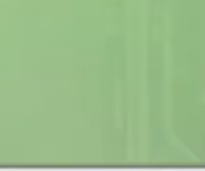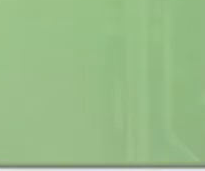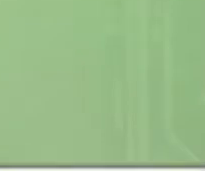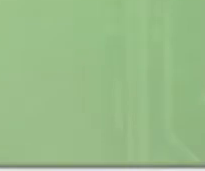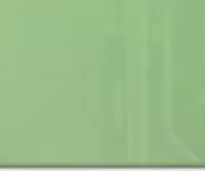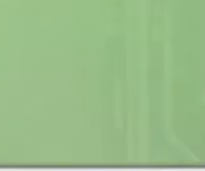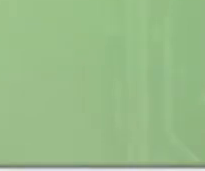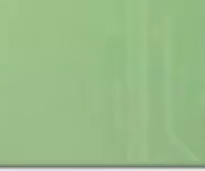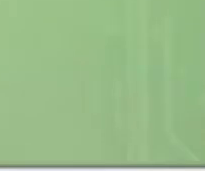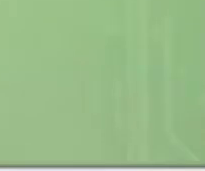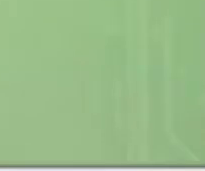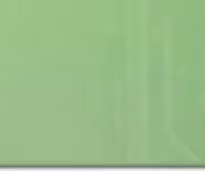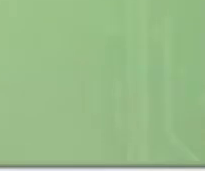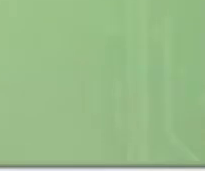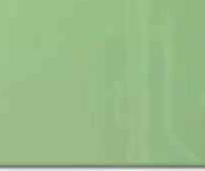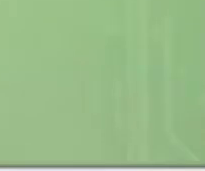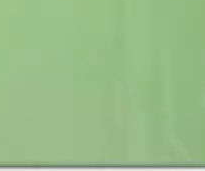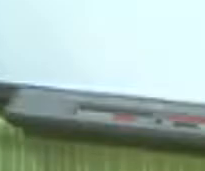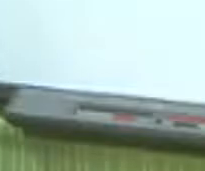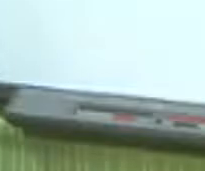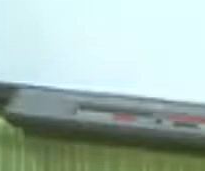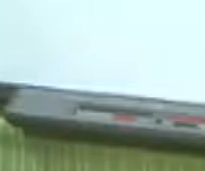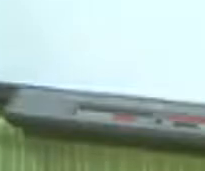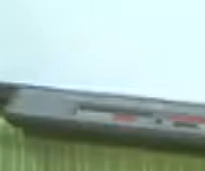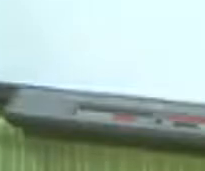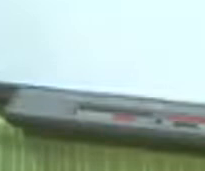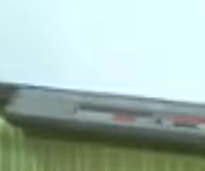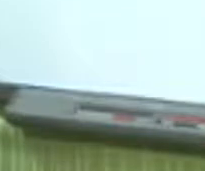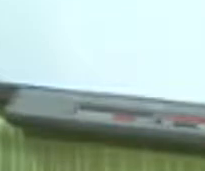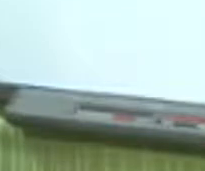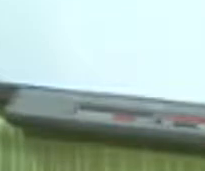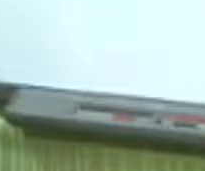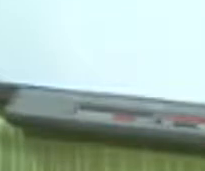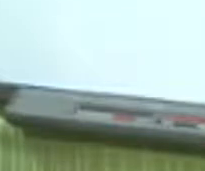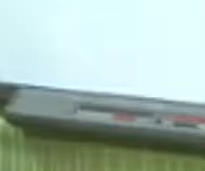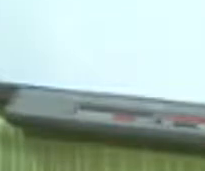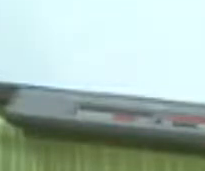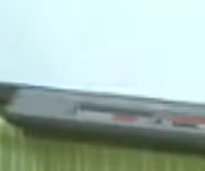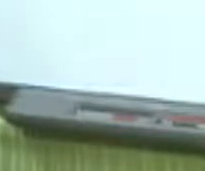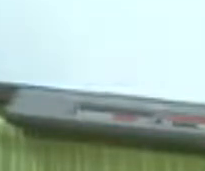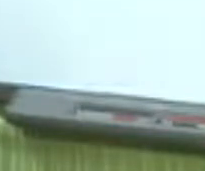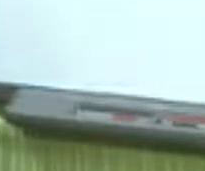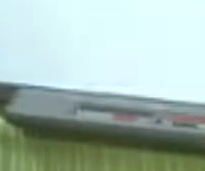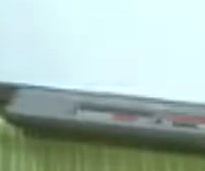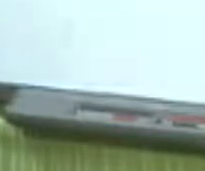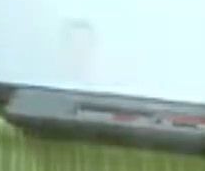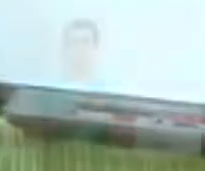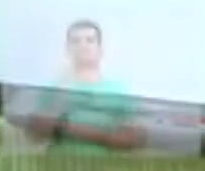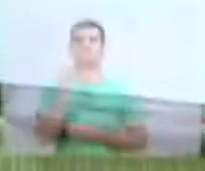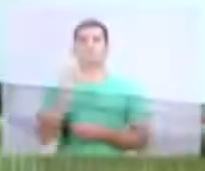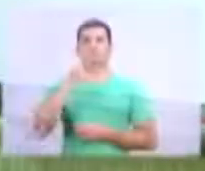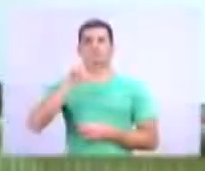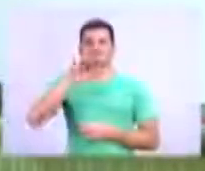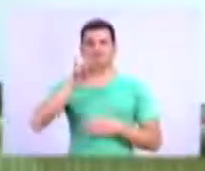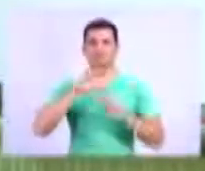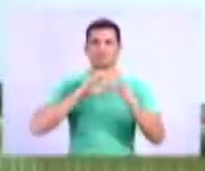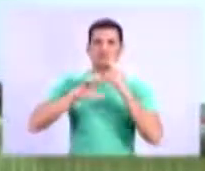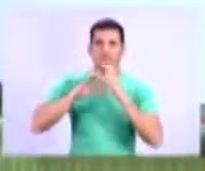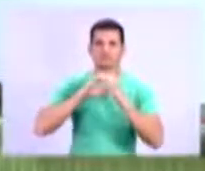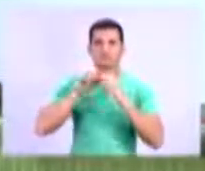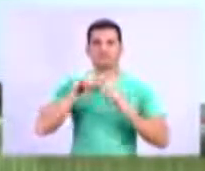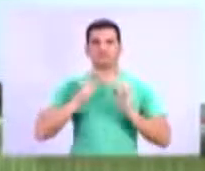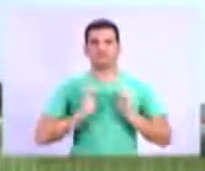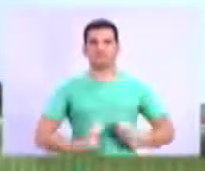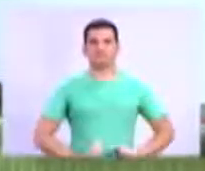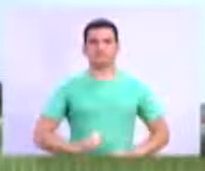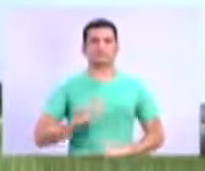comunicativo, conforme Habermas, né, a teoria dele da comunicação, do agir comunicativo, é uma ética que traz